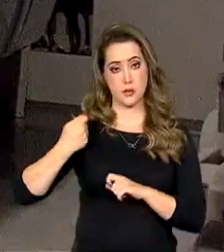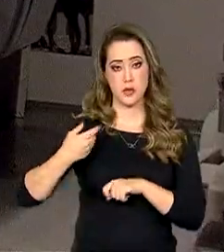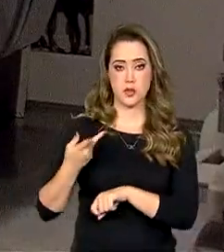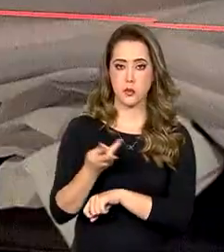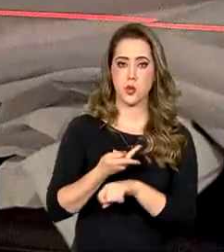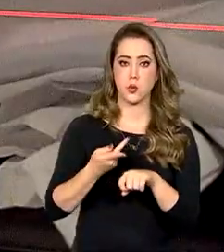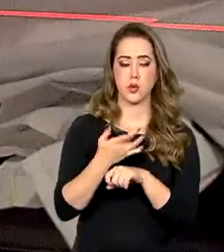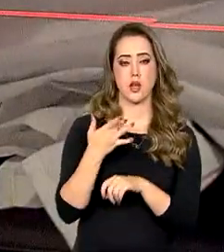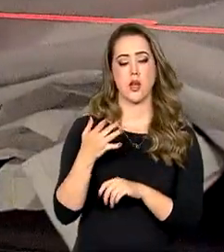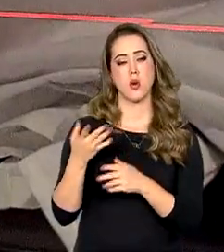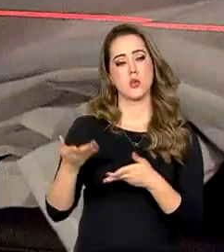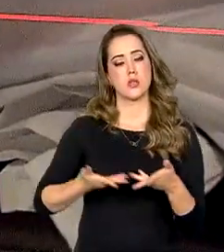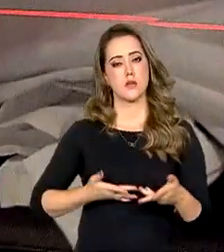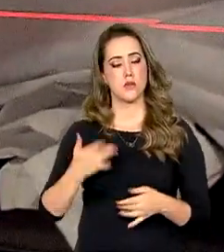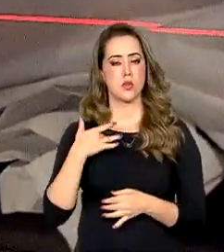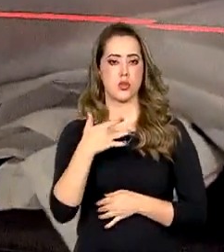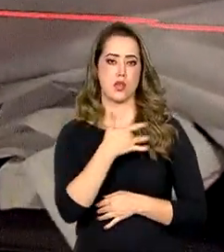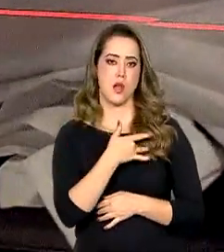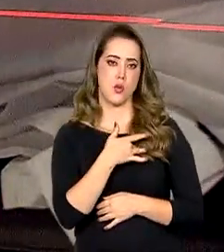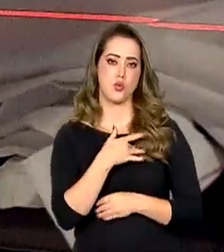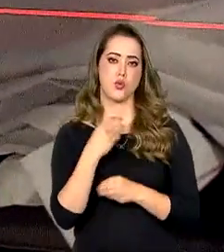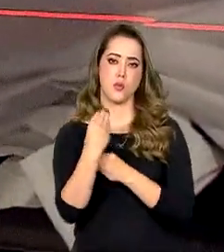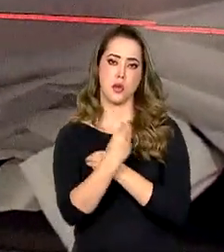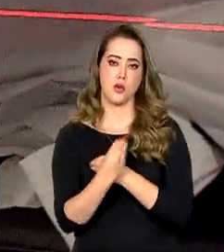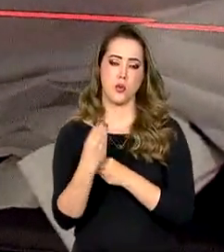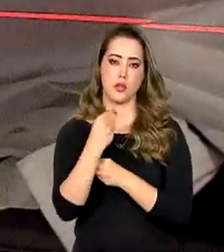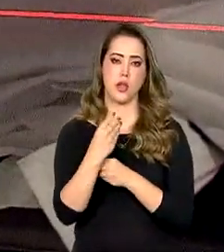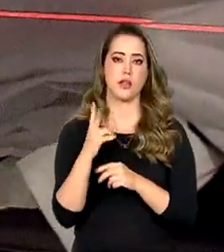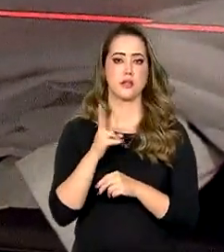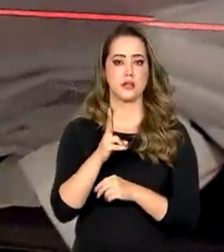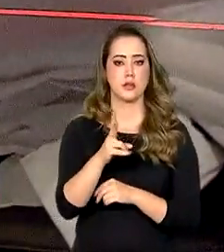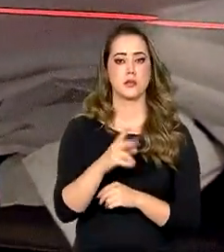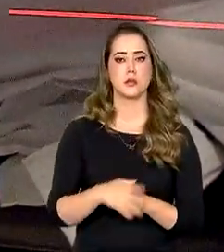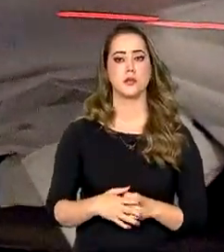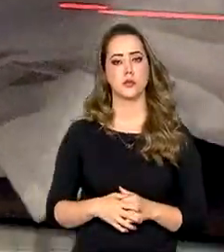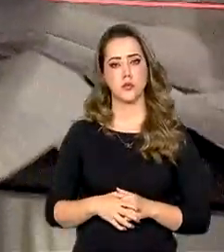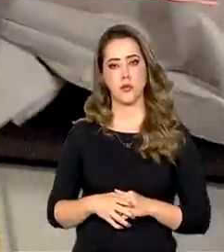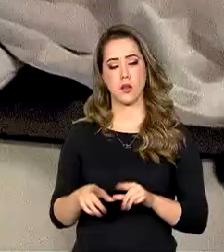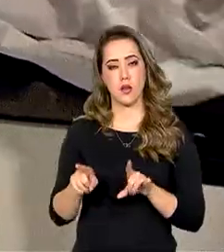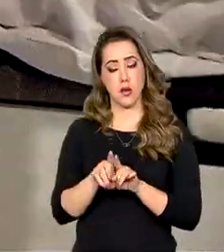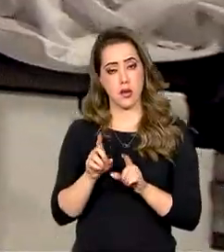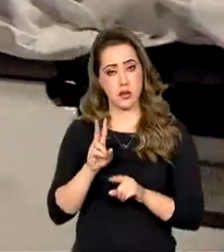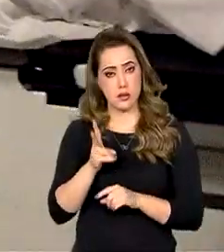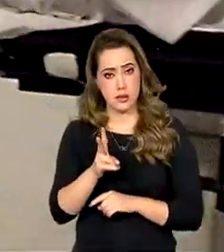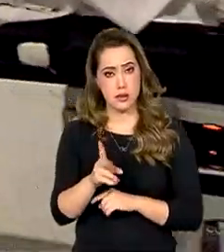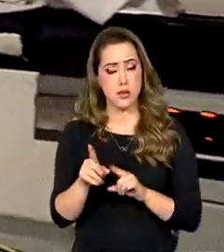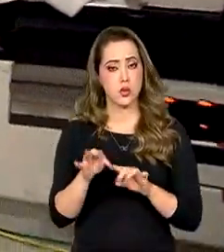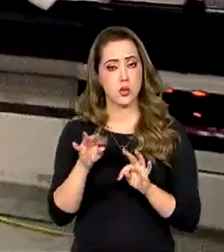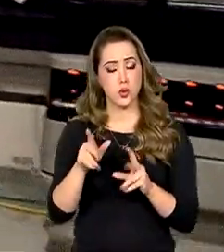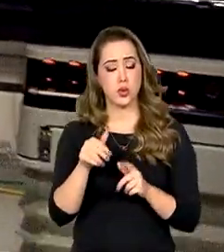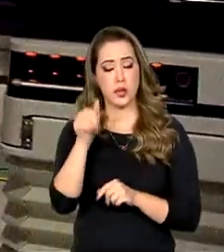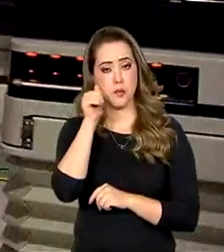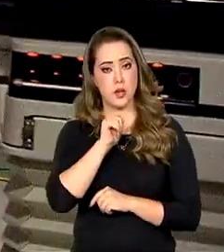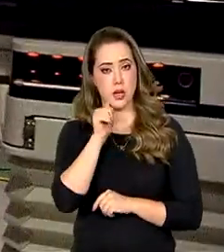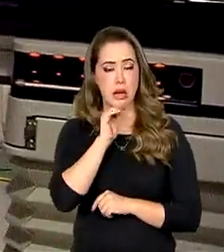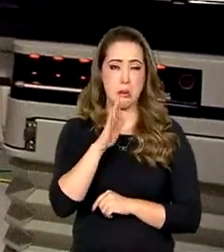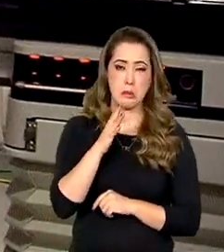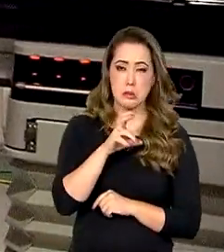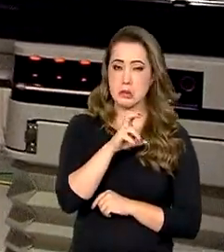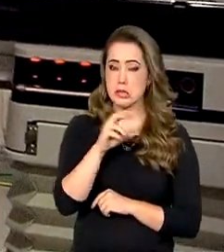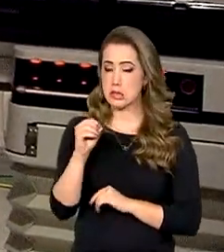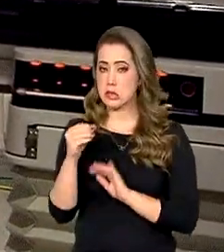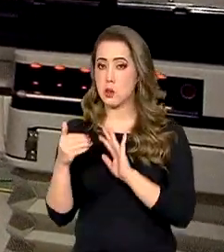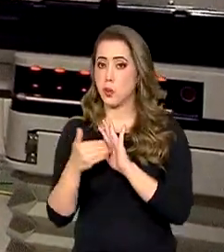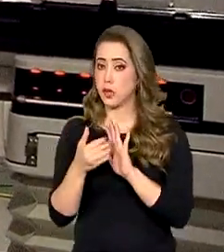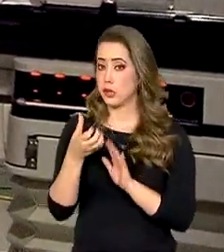de saúde para realizar o exame clínico anualmente. Além disso, toda mulher entre